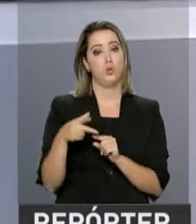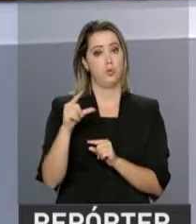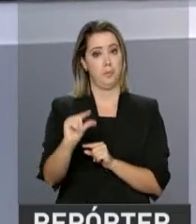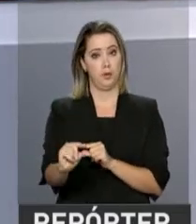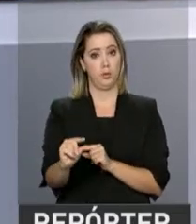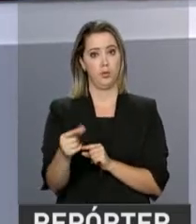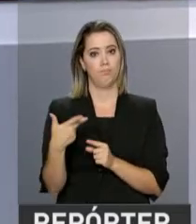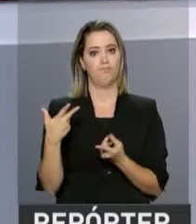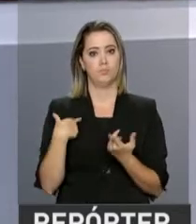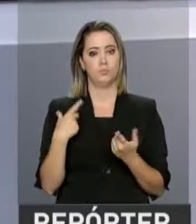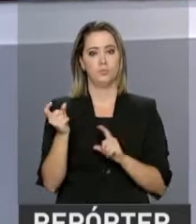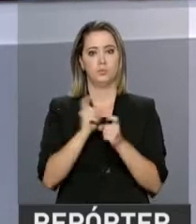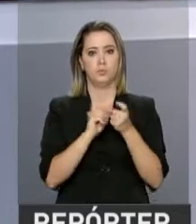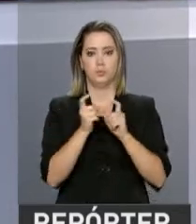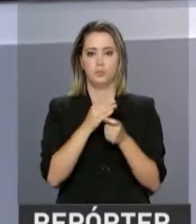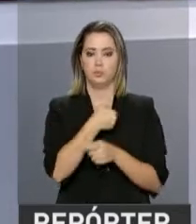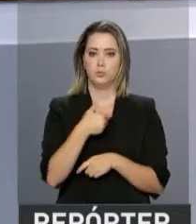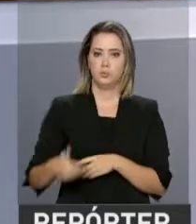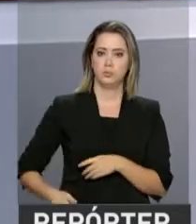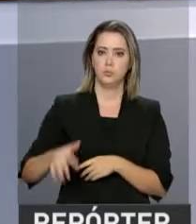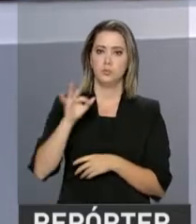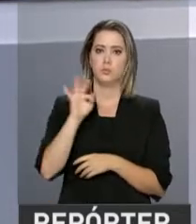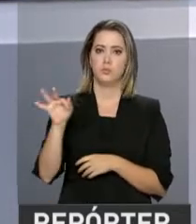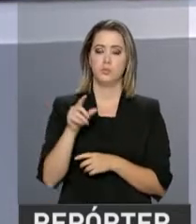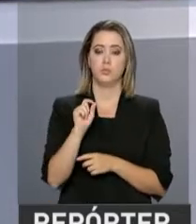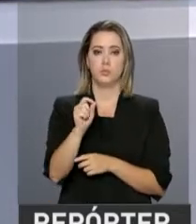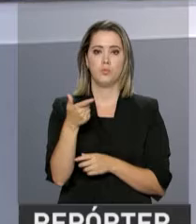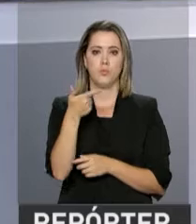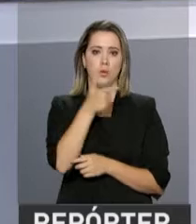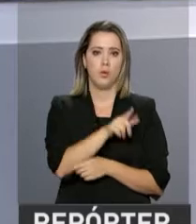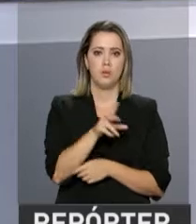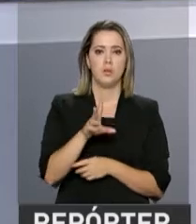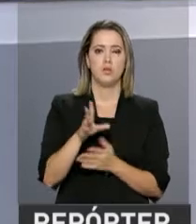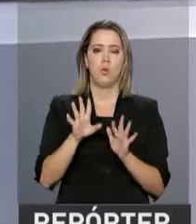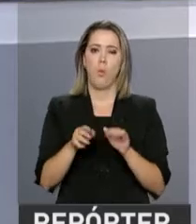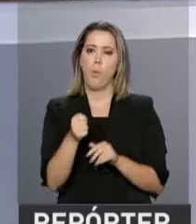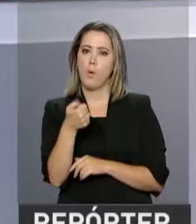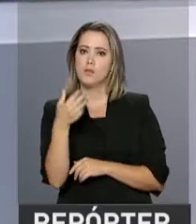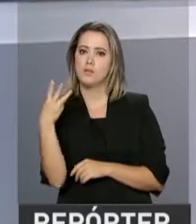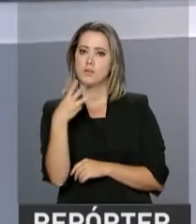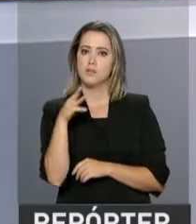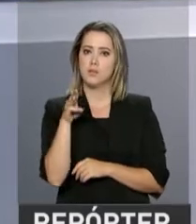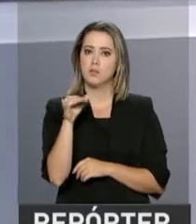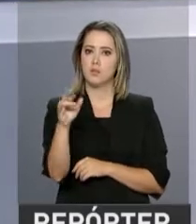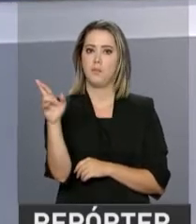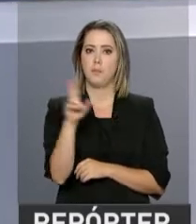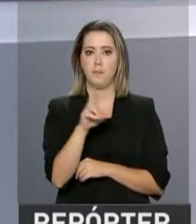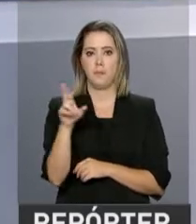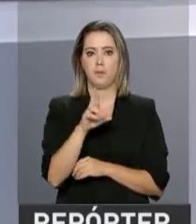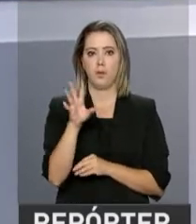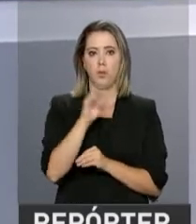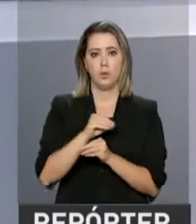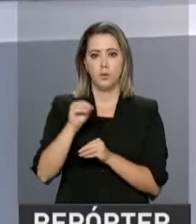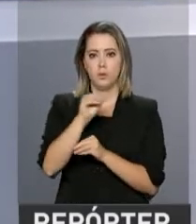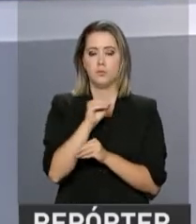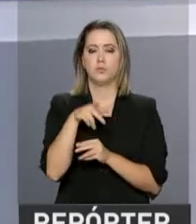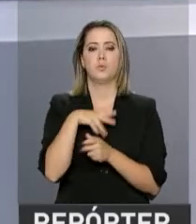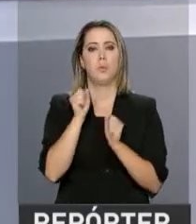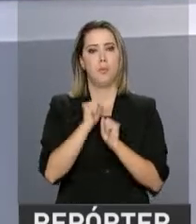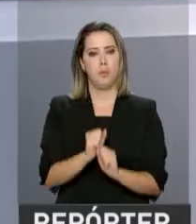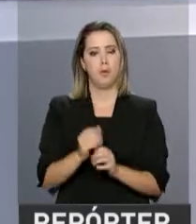de gastos na administração pública federal com a reavaliação cerca de 3 bilhões de reais preservados